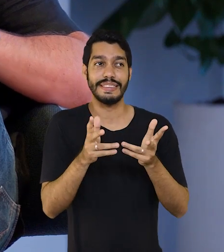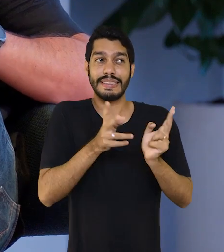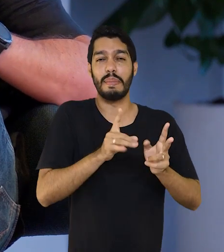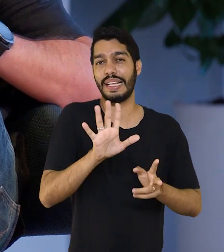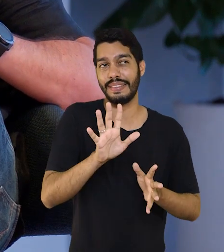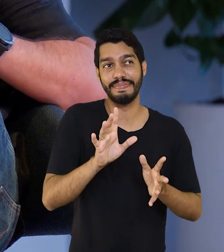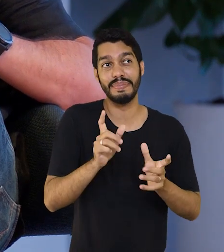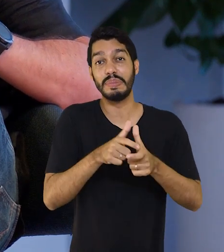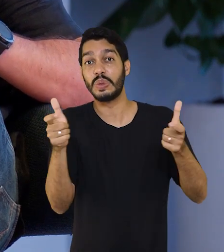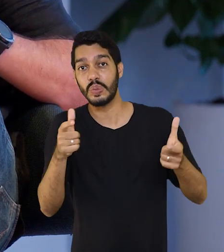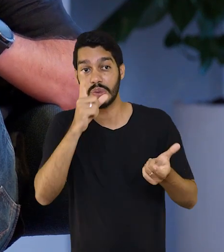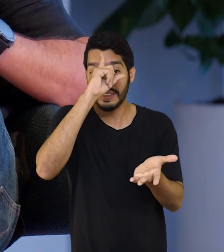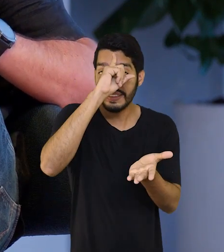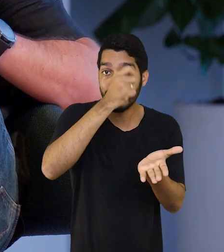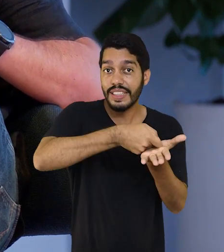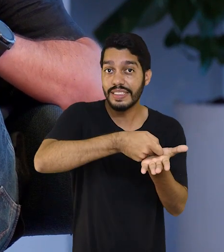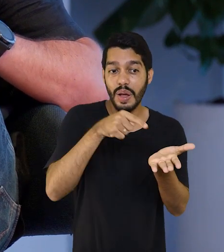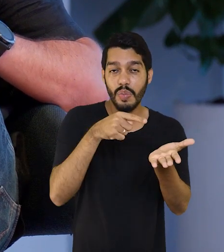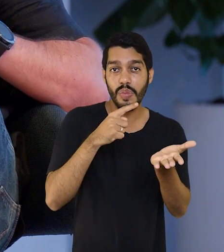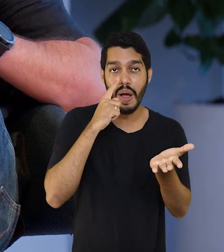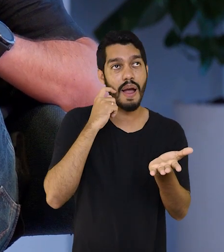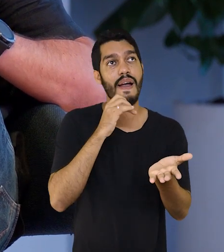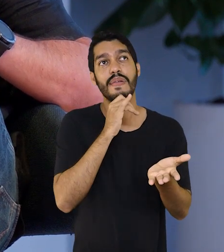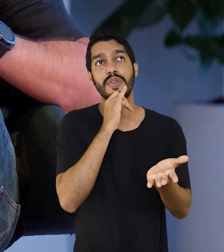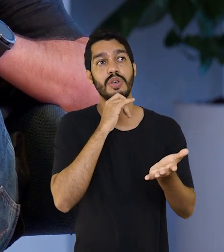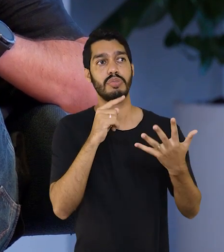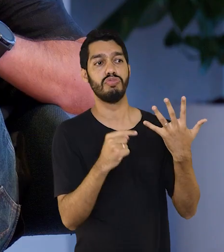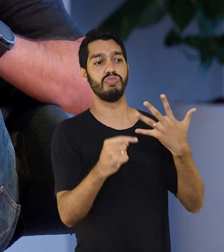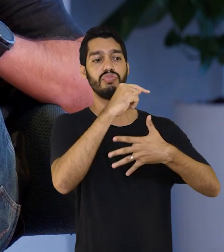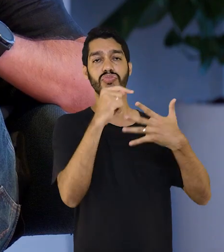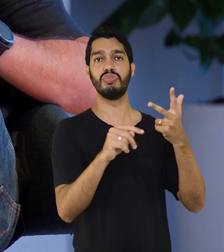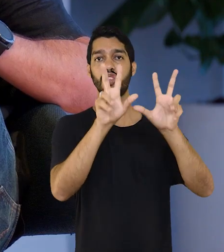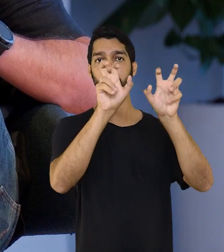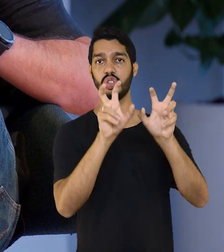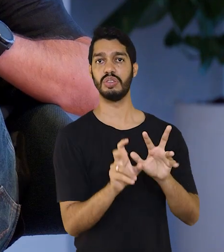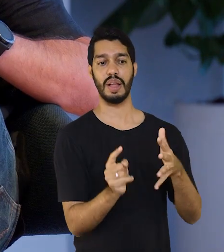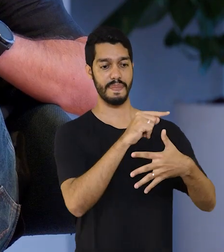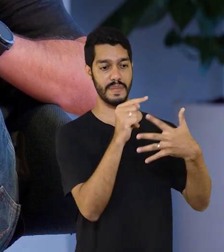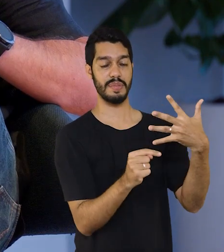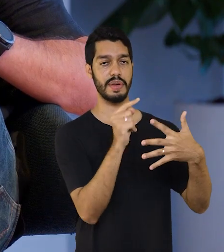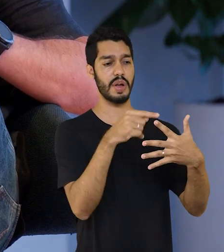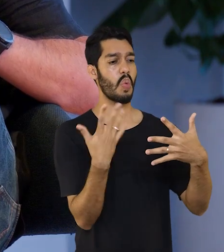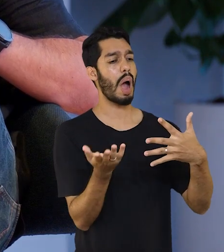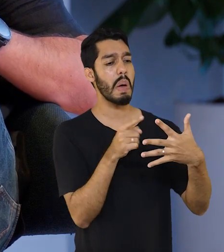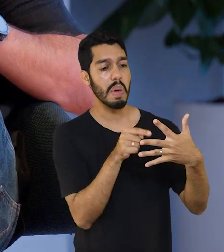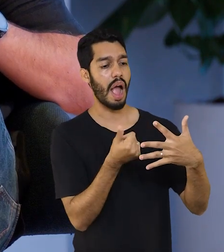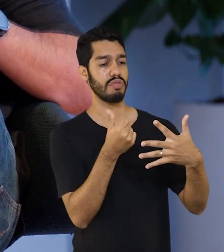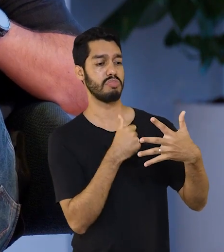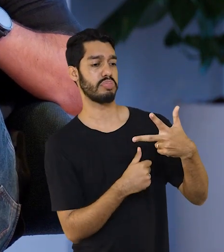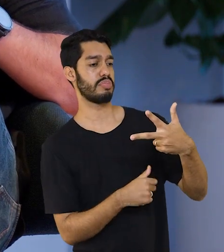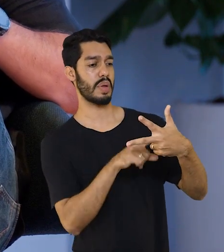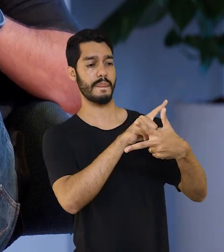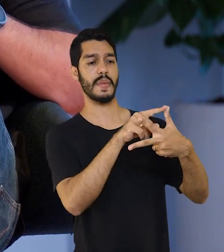usando os dados da Winning, nem sempre, muitas vezes, aliás, a decisão não foi qual